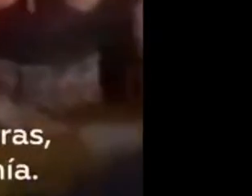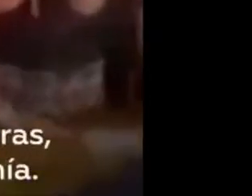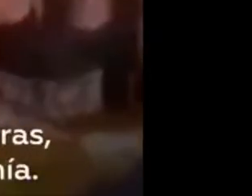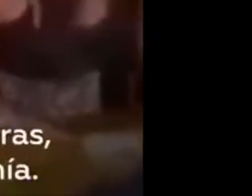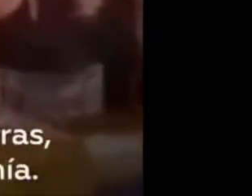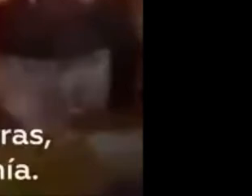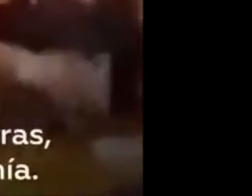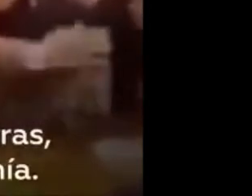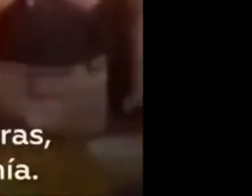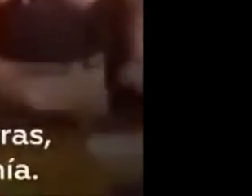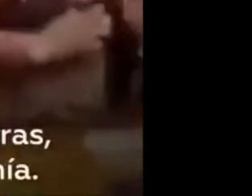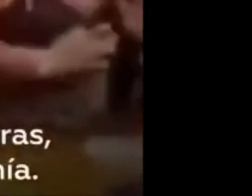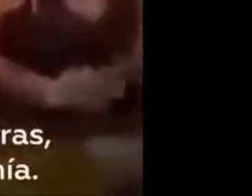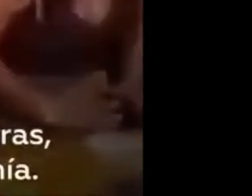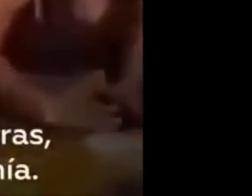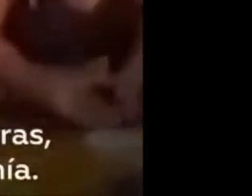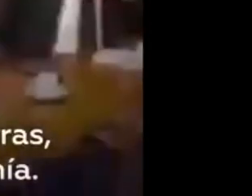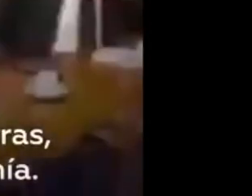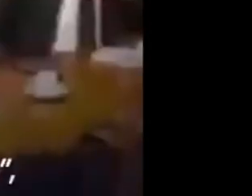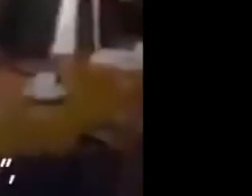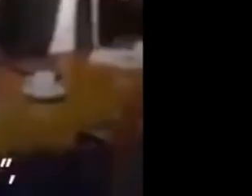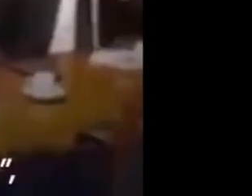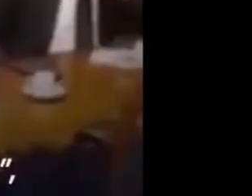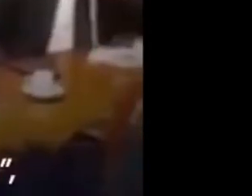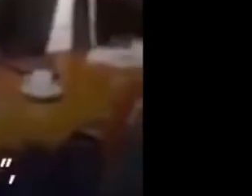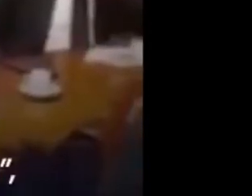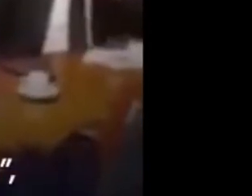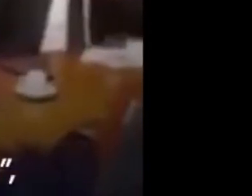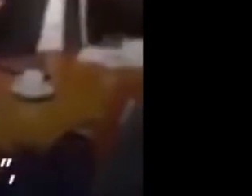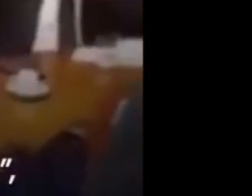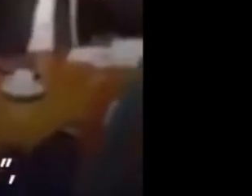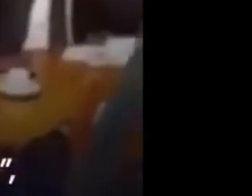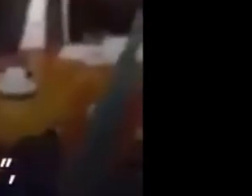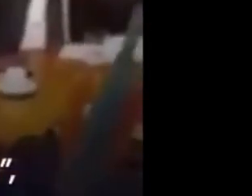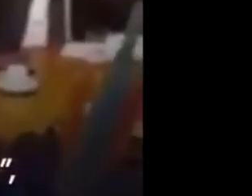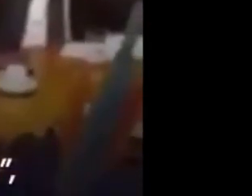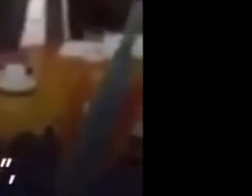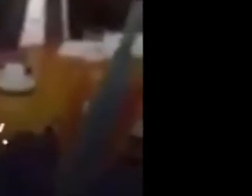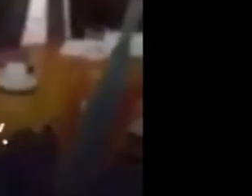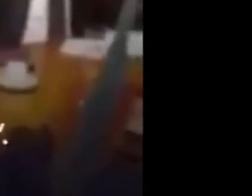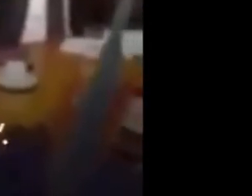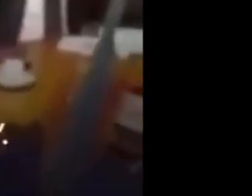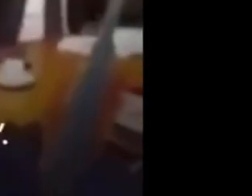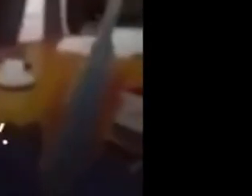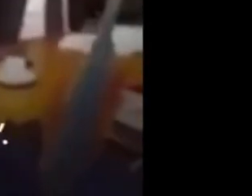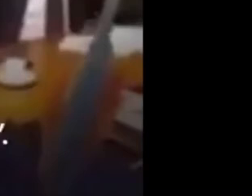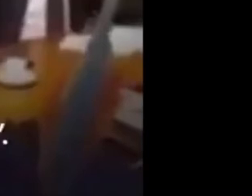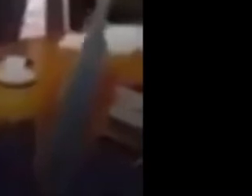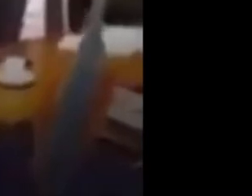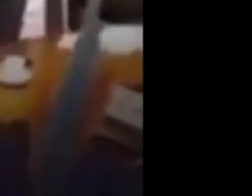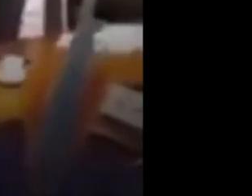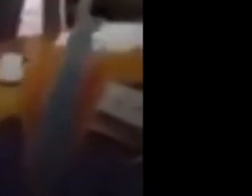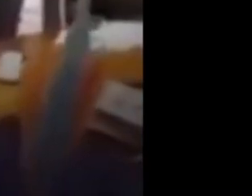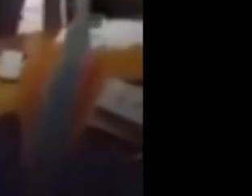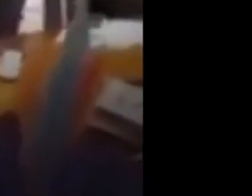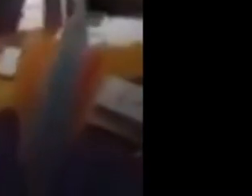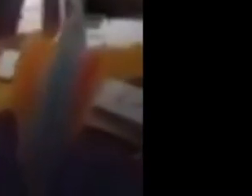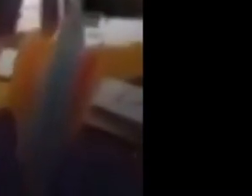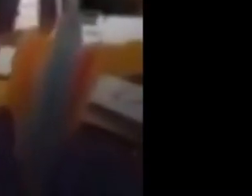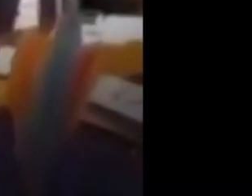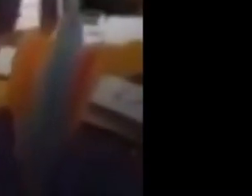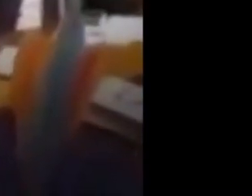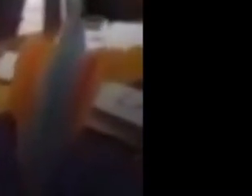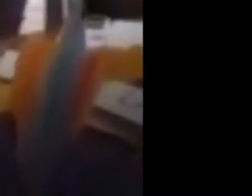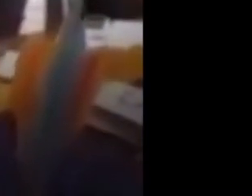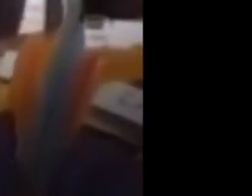Demarque as nossas terras, as terras da Amazônia. Mas eu estou dizendo, o índio é incapaz, o índio é animal que tem que sair. Nós não